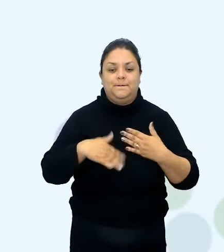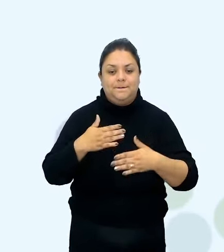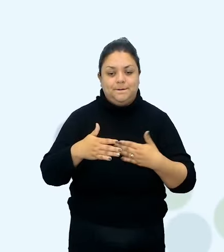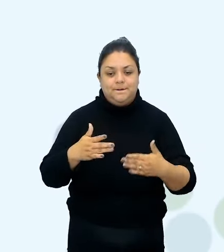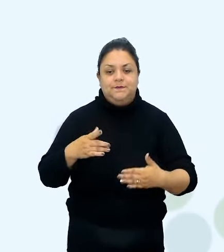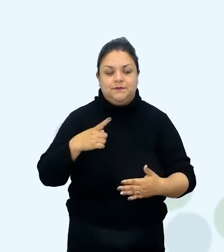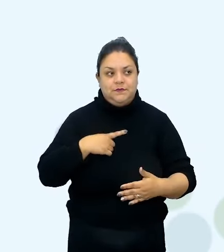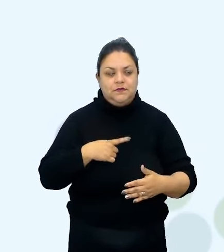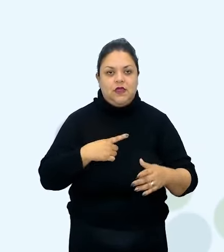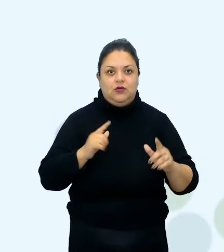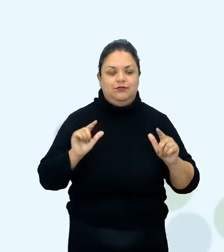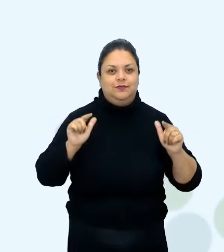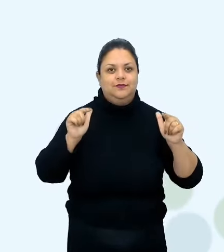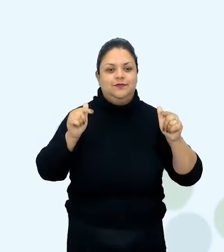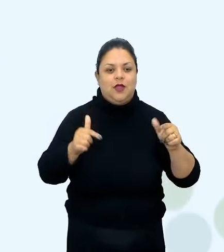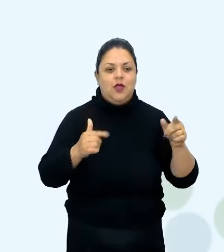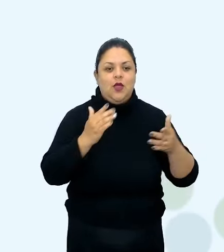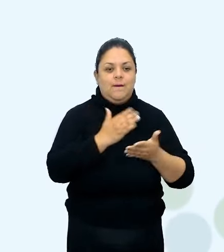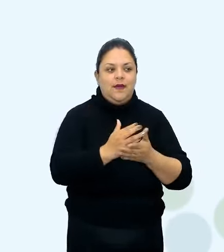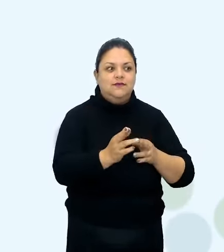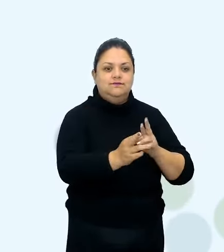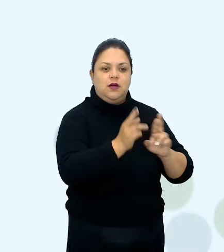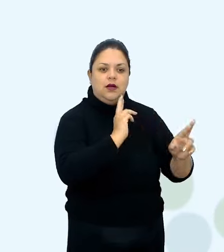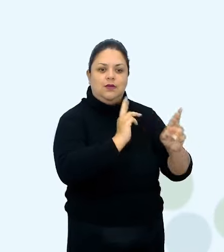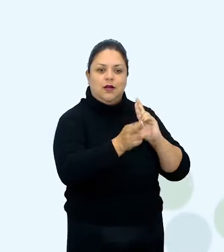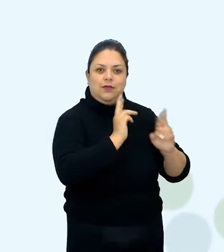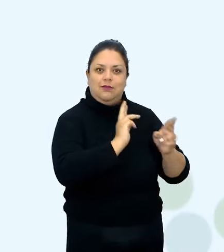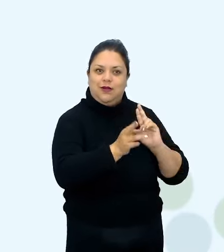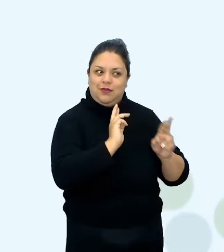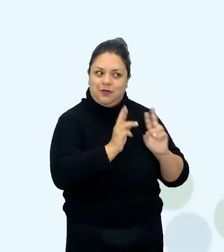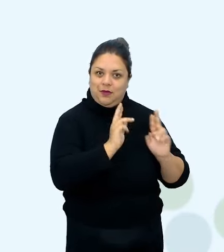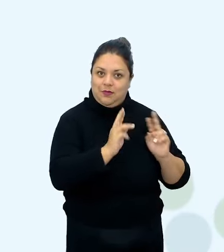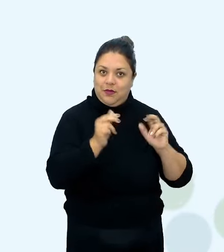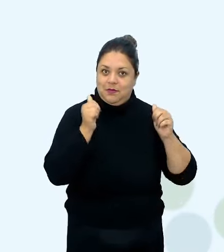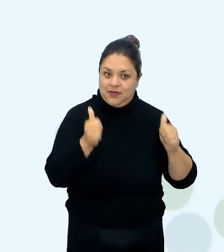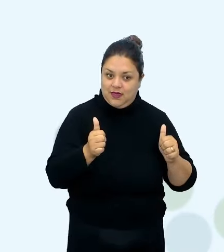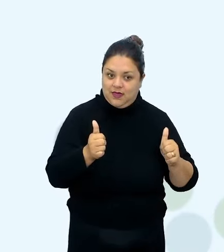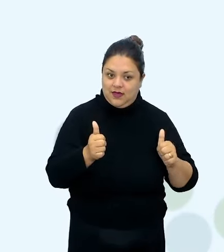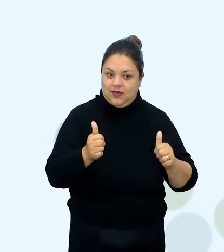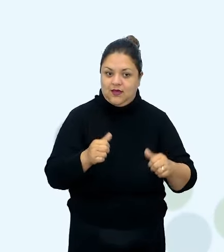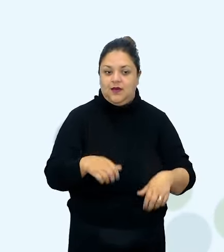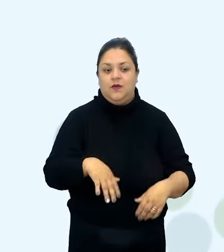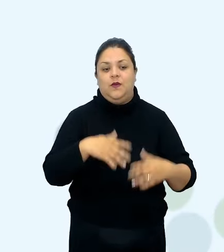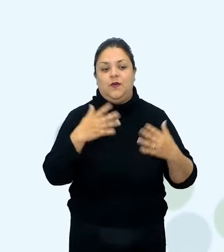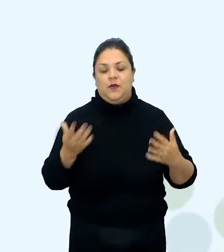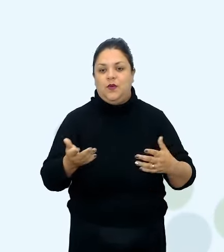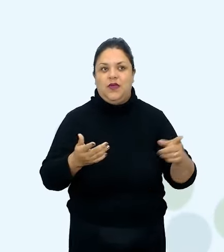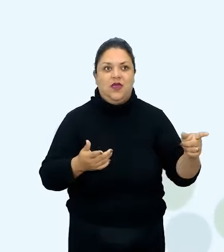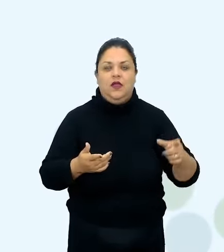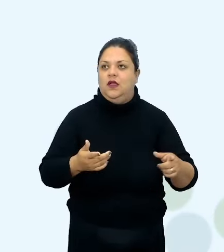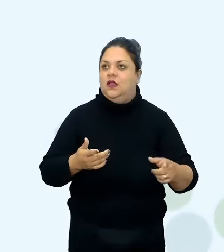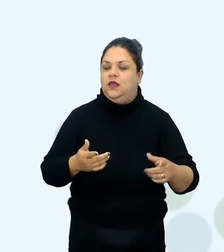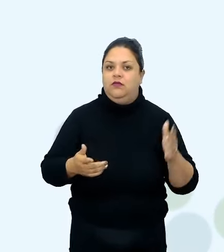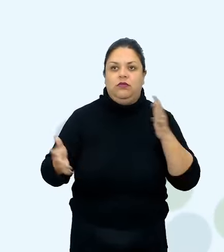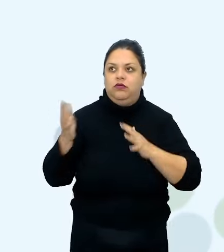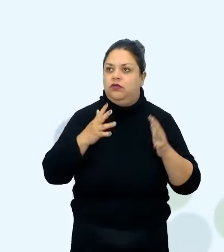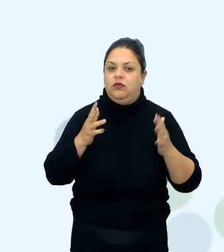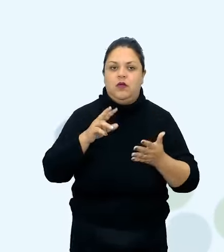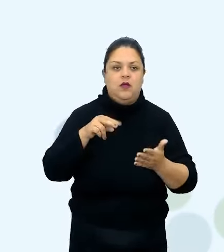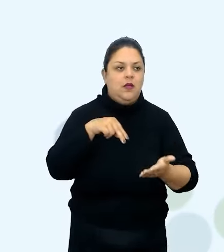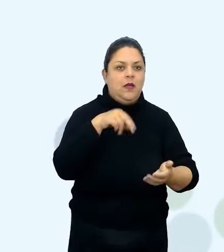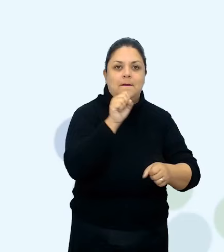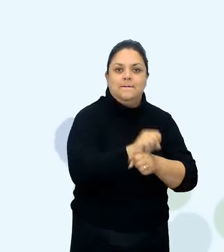e ativa, ela já responde mais. E na agitada é quando ela não está prestando muita atenção e ela fica vendo